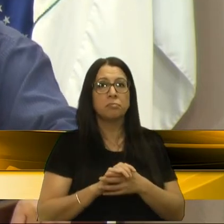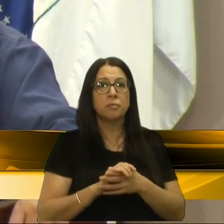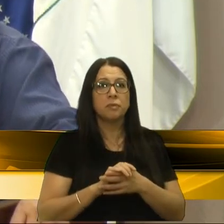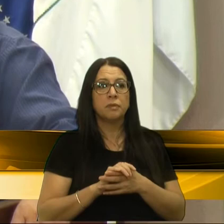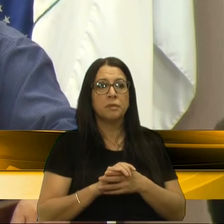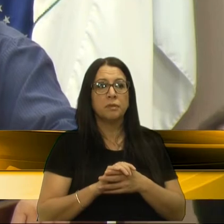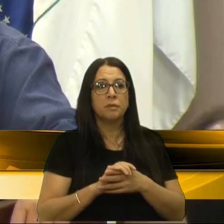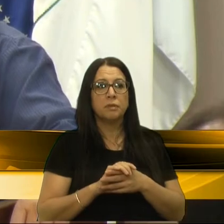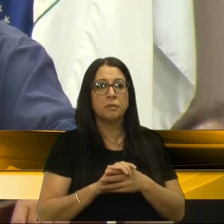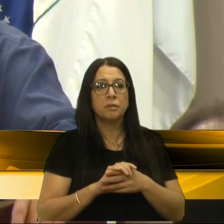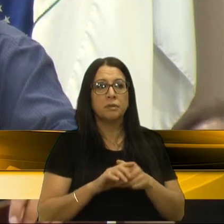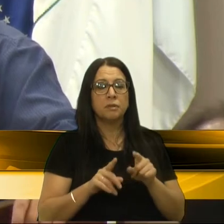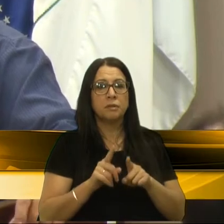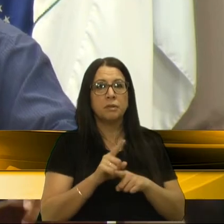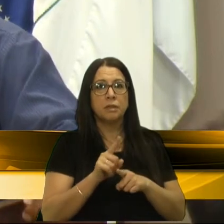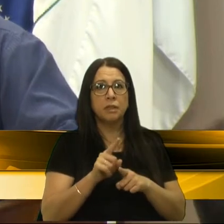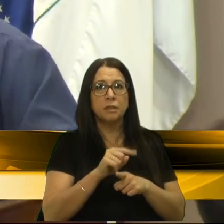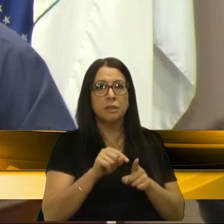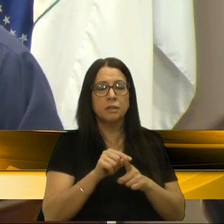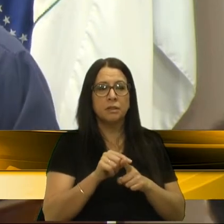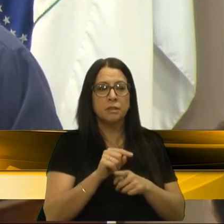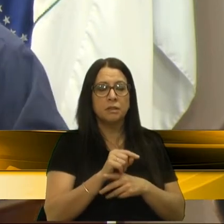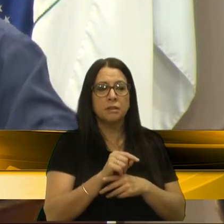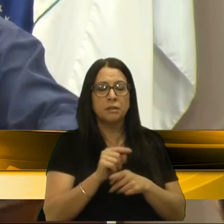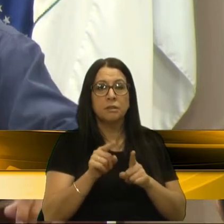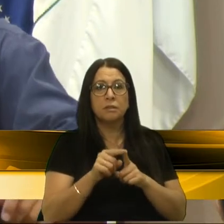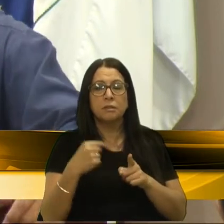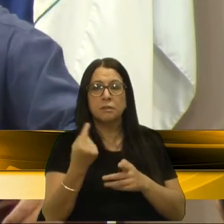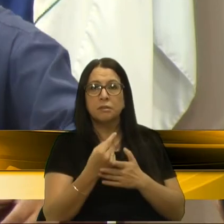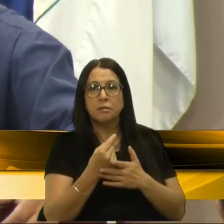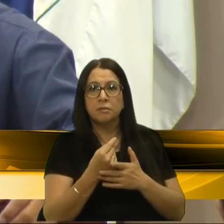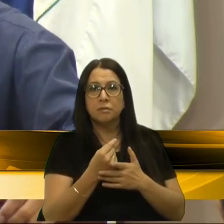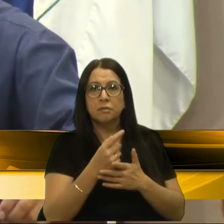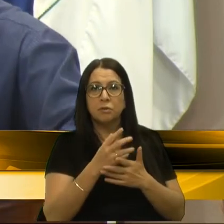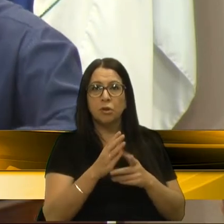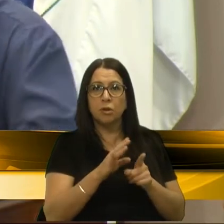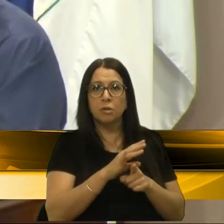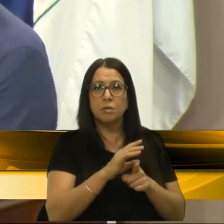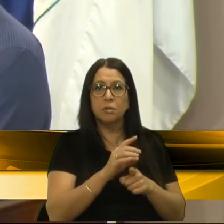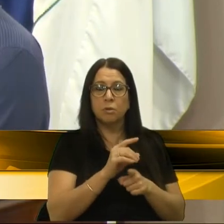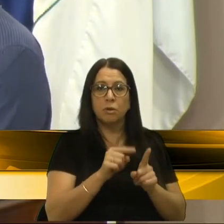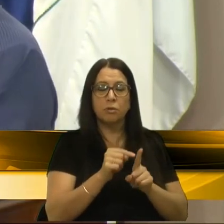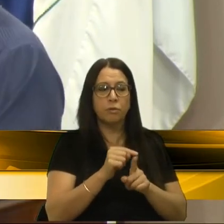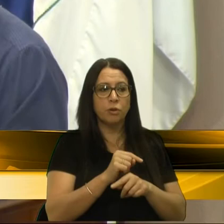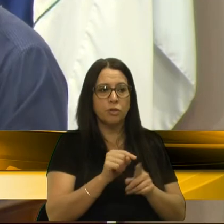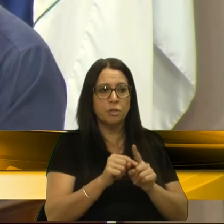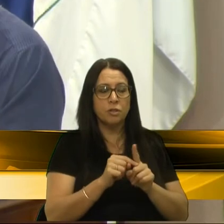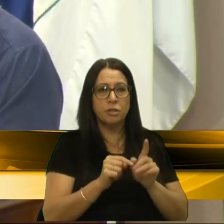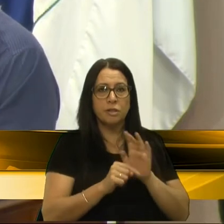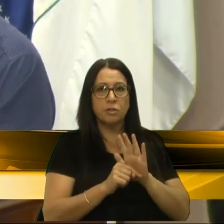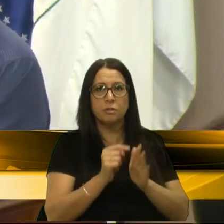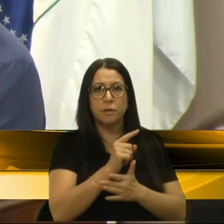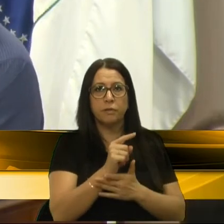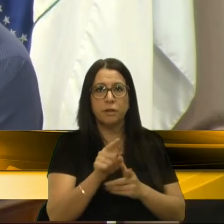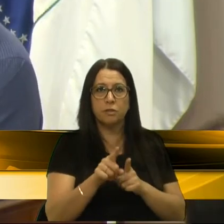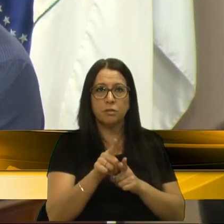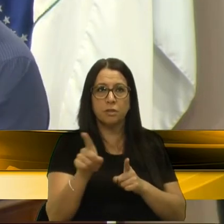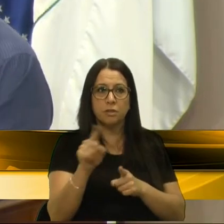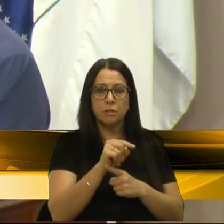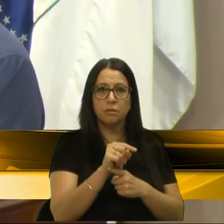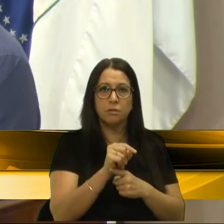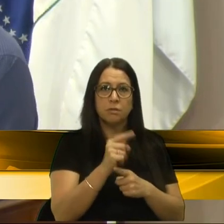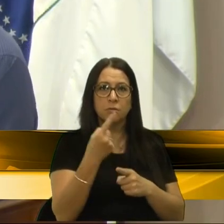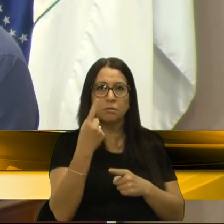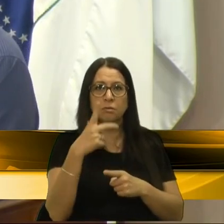e nós temos alguma situação aqui que é muito complicada, situação que eu estou cobrado todo dia, e no caso de